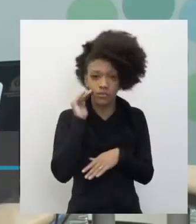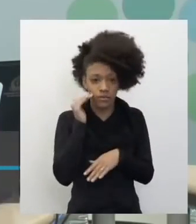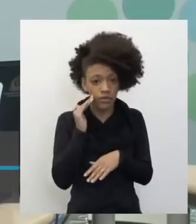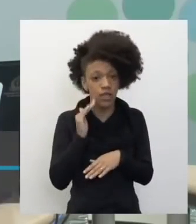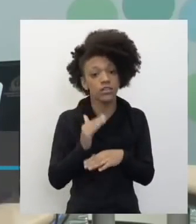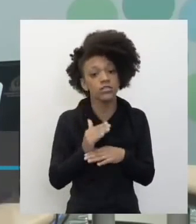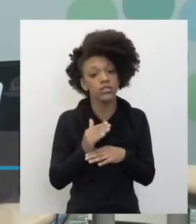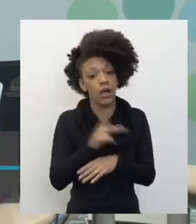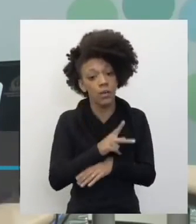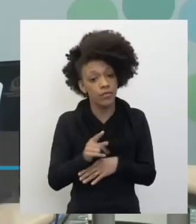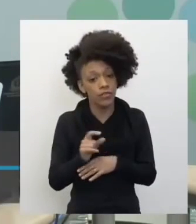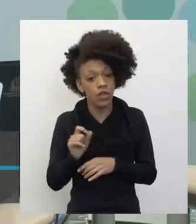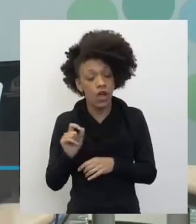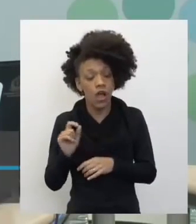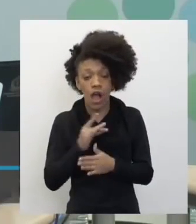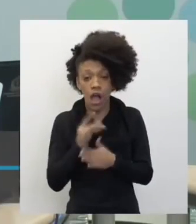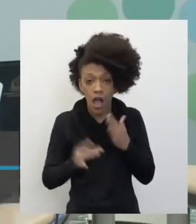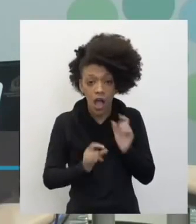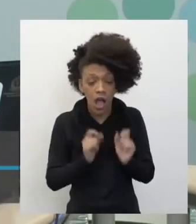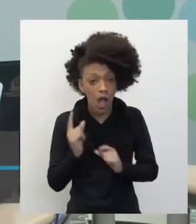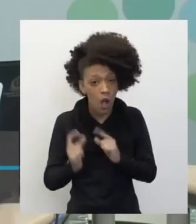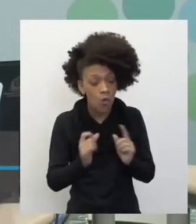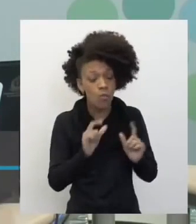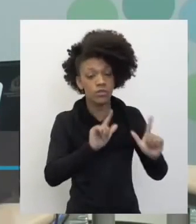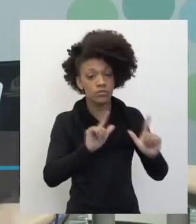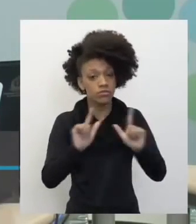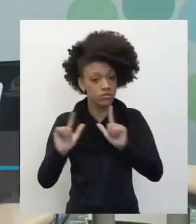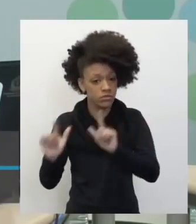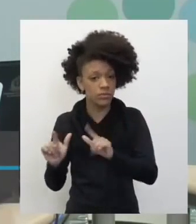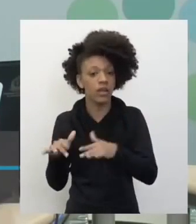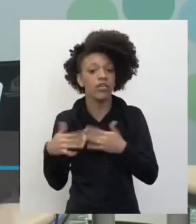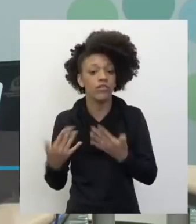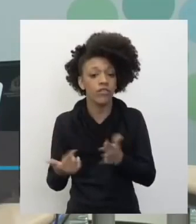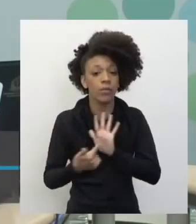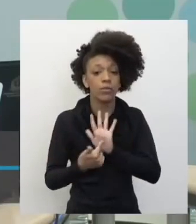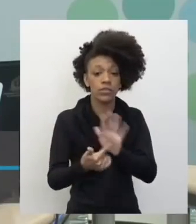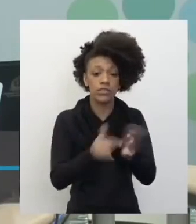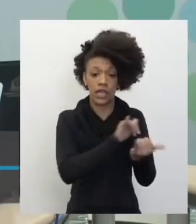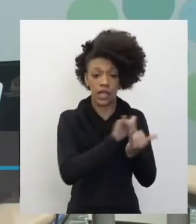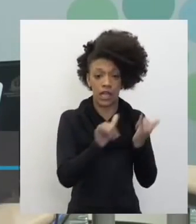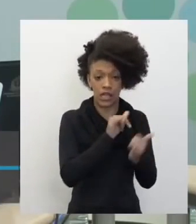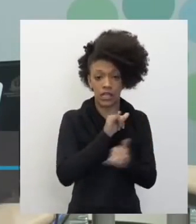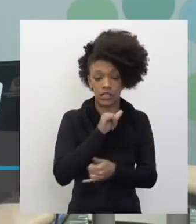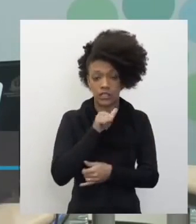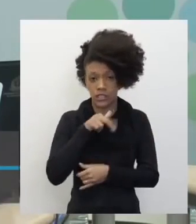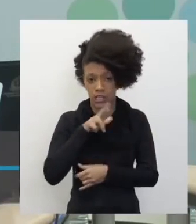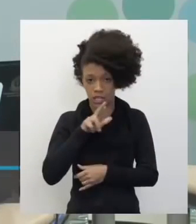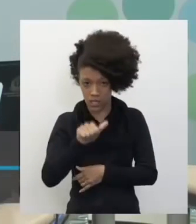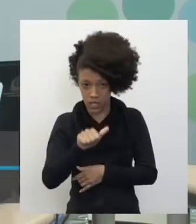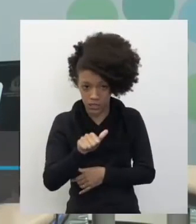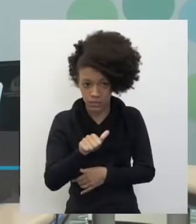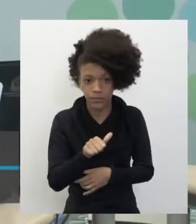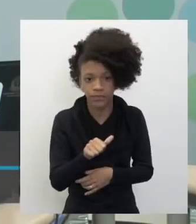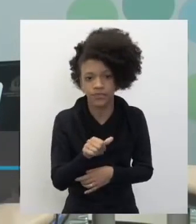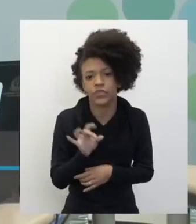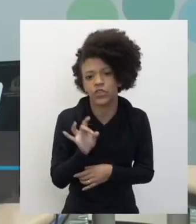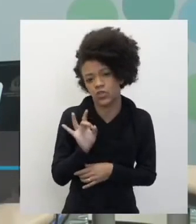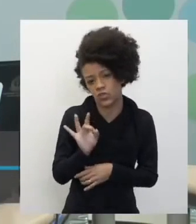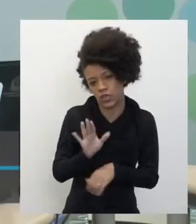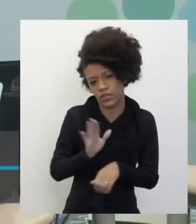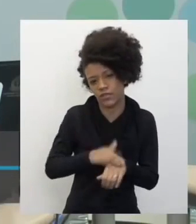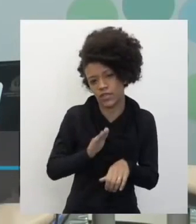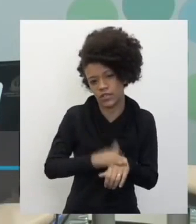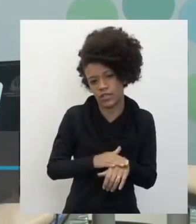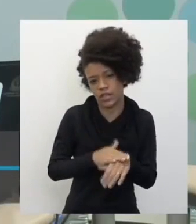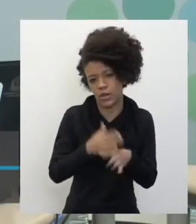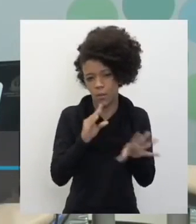professora selecionou algumas imagens e essas imagens vão remeter à lenda da Yara, tá bom? Deixa eu só fazer aqui um